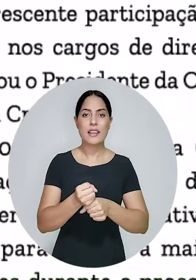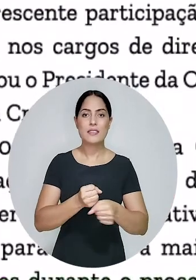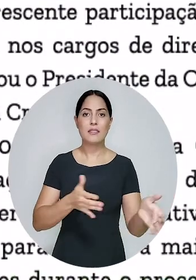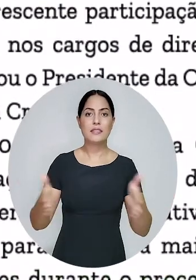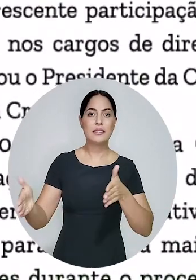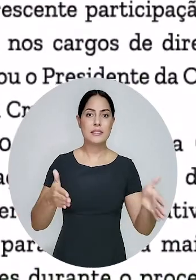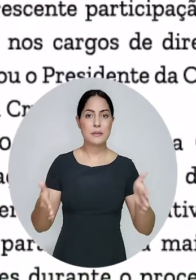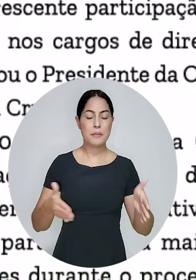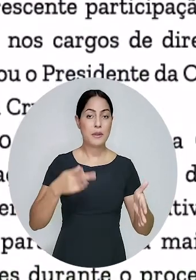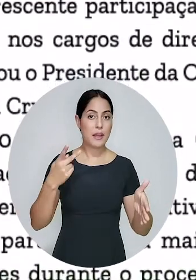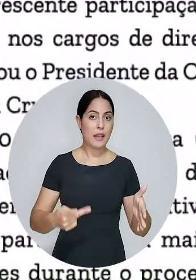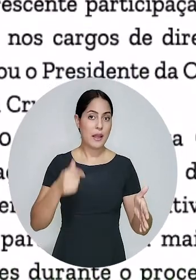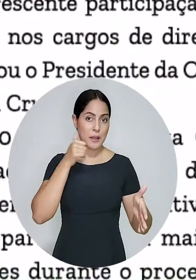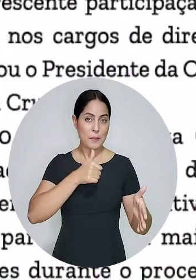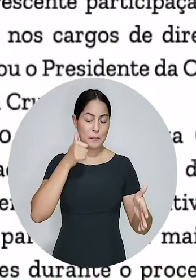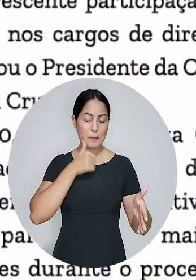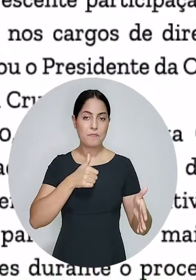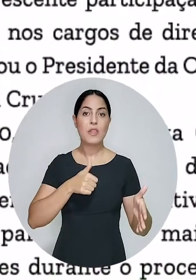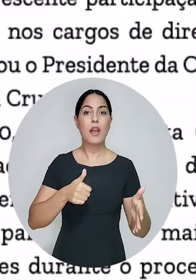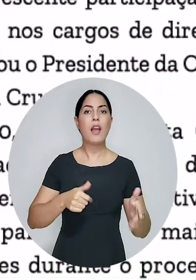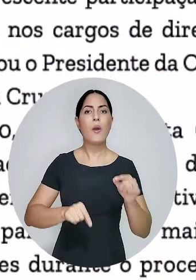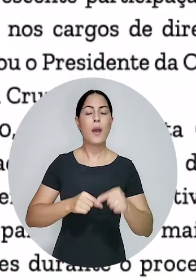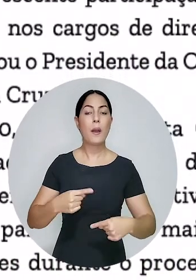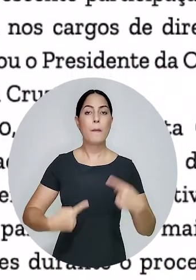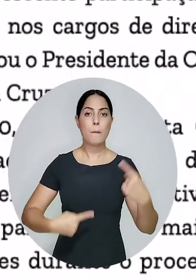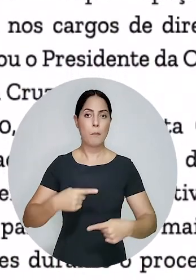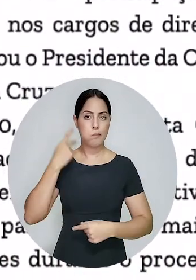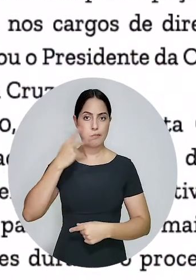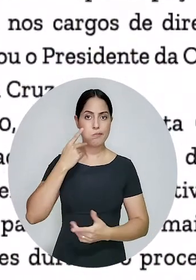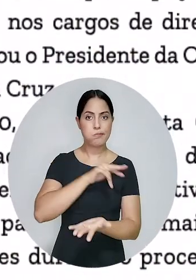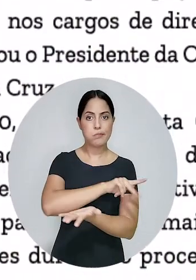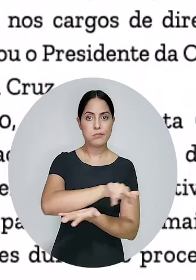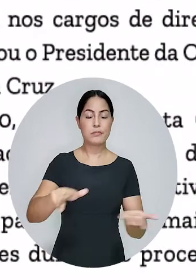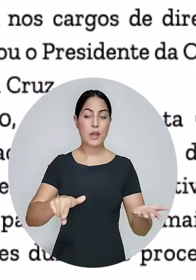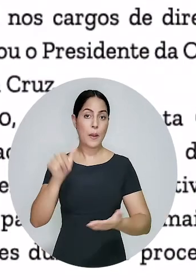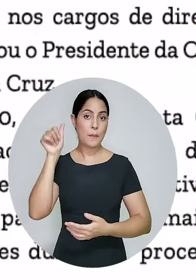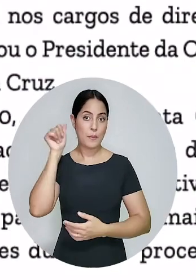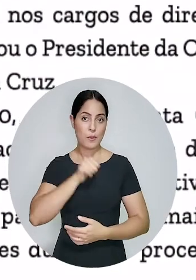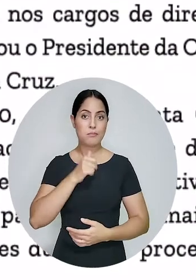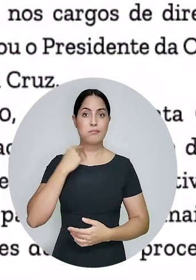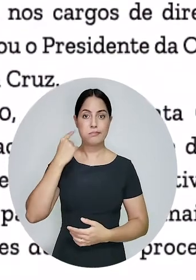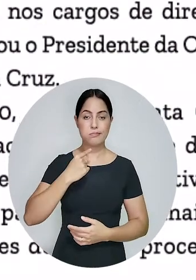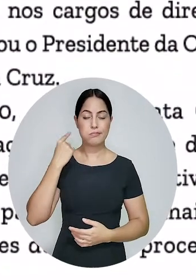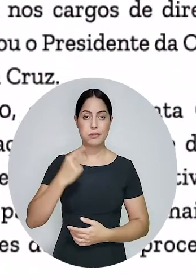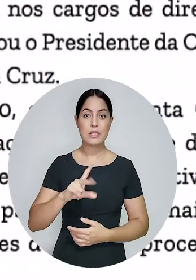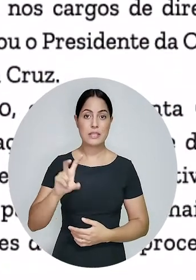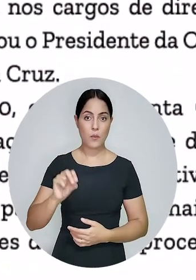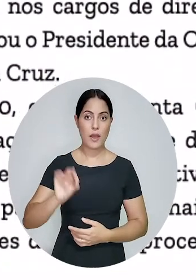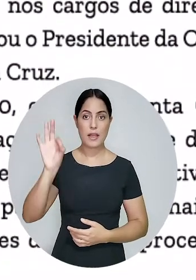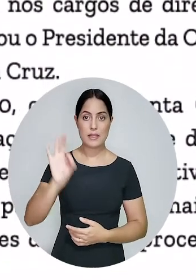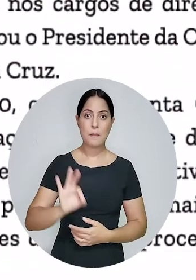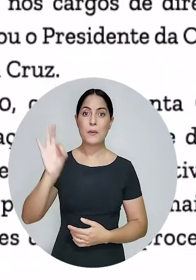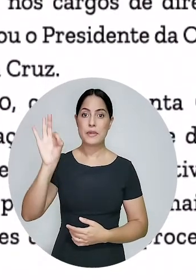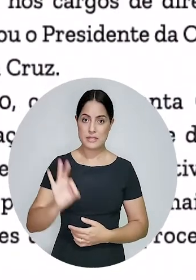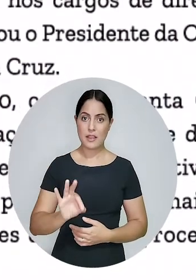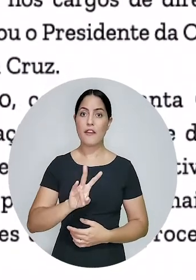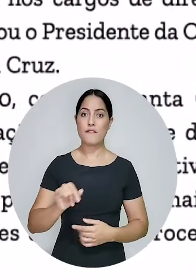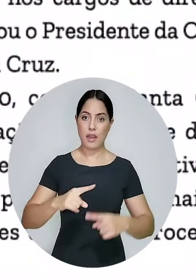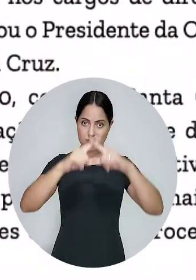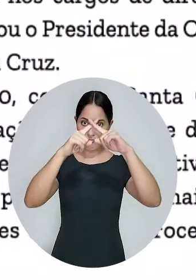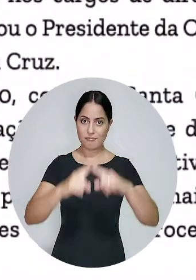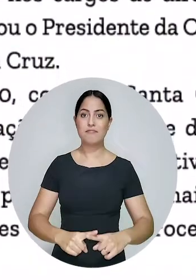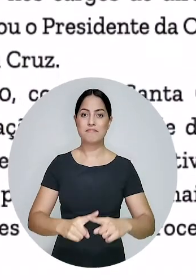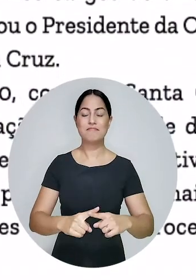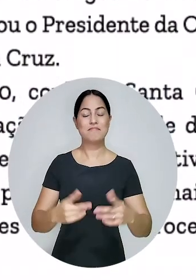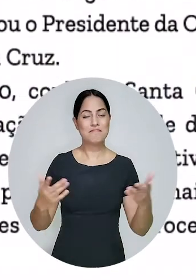em 50% nas chapas em disputa. Em entrevista concedida à revista, o presidente nacional da OAB, Felipe Santa